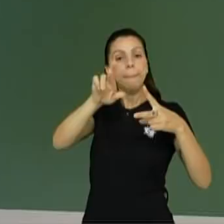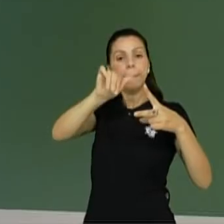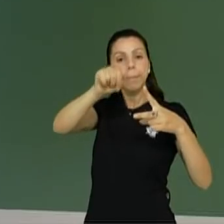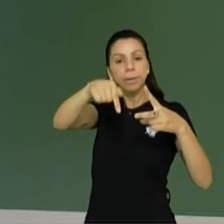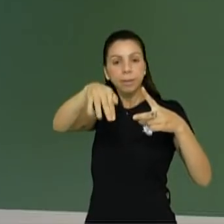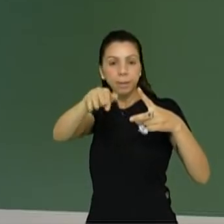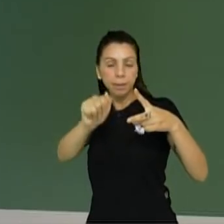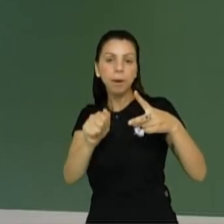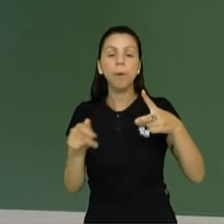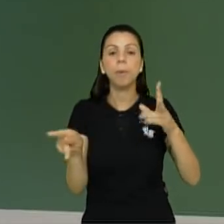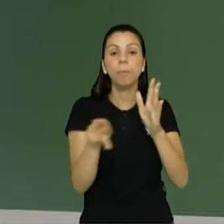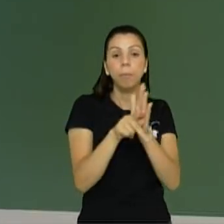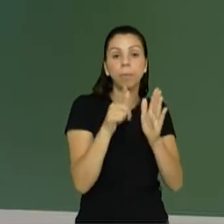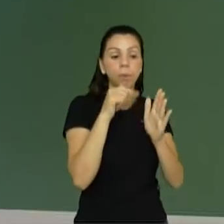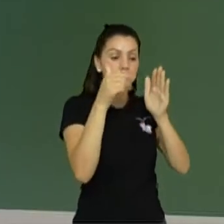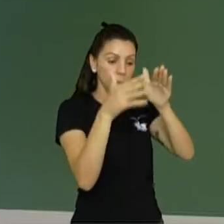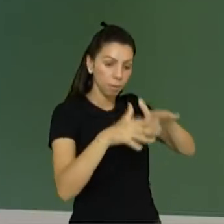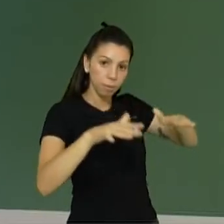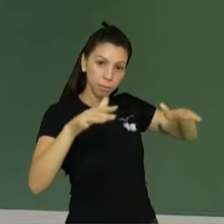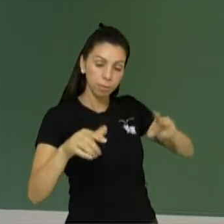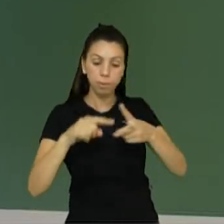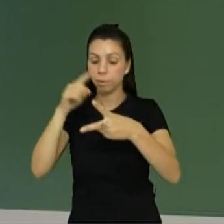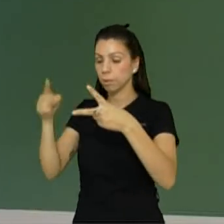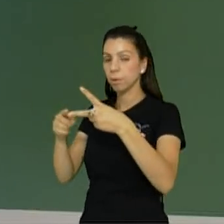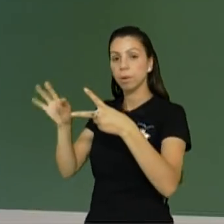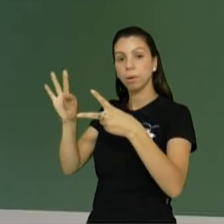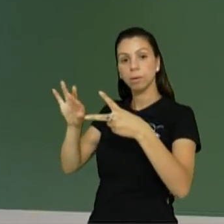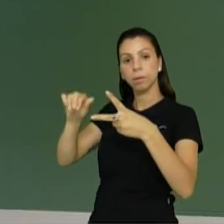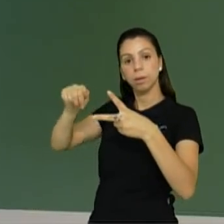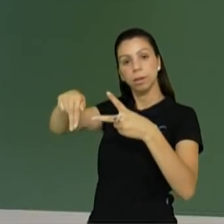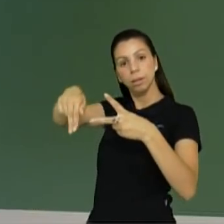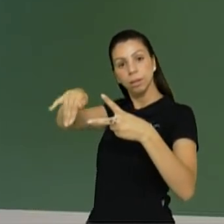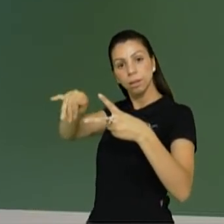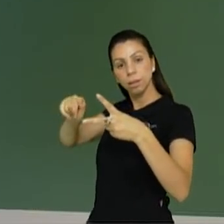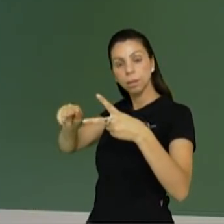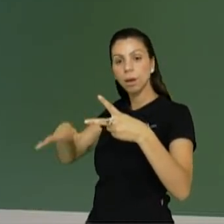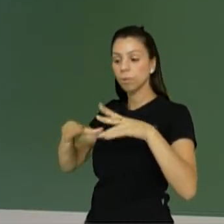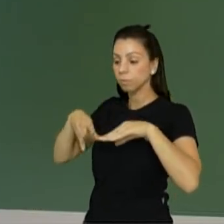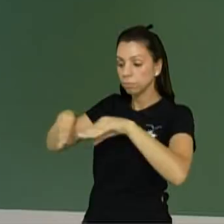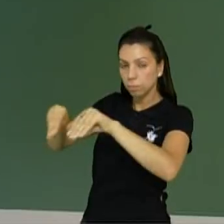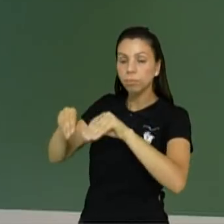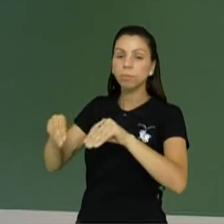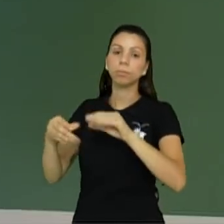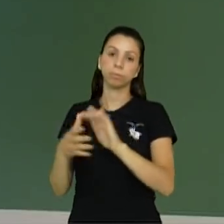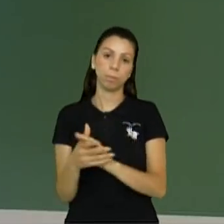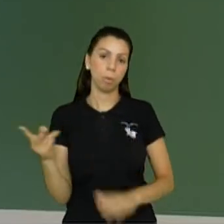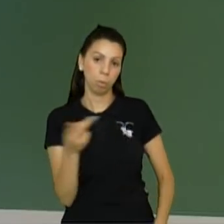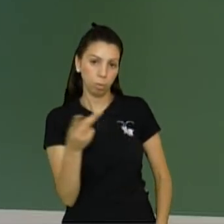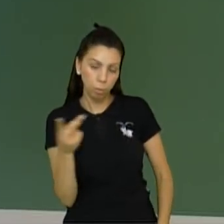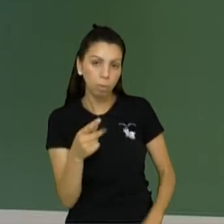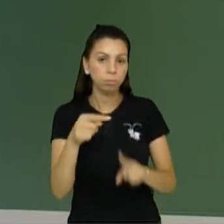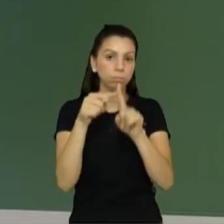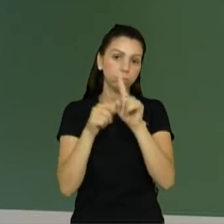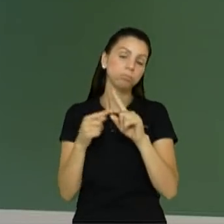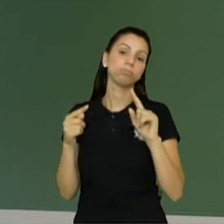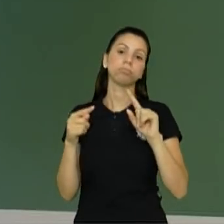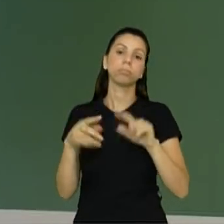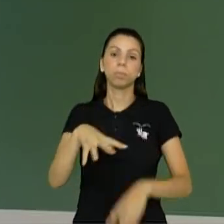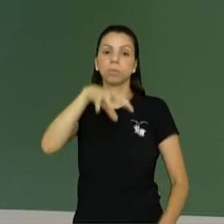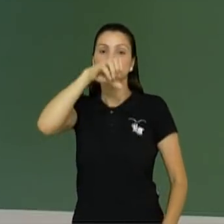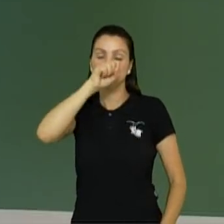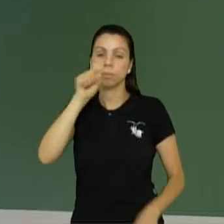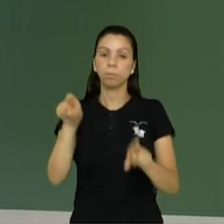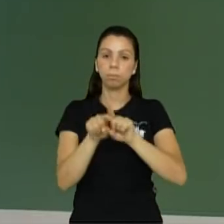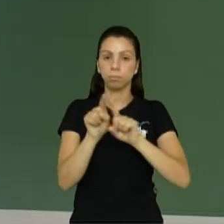eles são aquáticos. E uma respiração traqueal, que é pela traqueia, quando eles são terrestres. Além disso, eles têm um